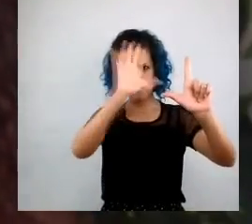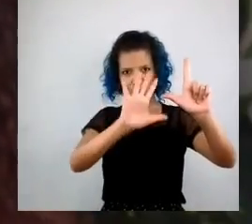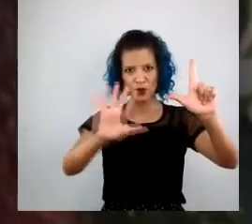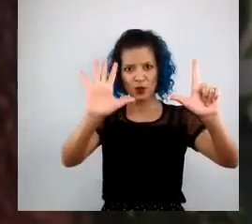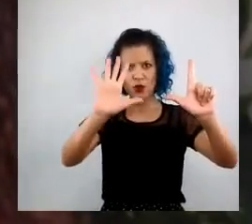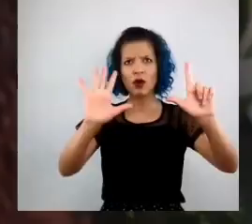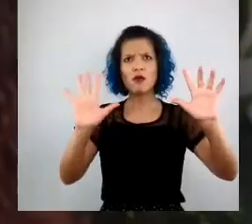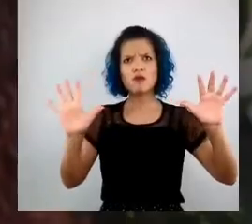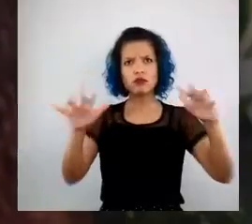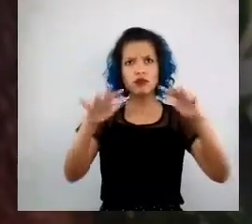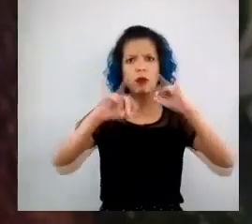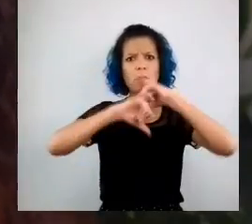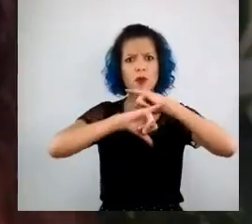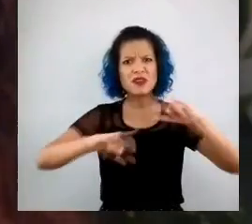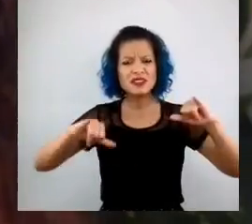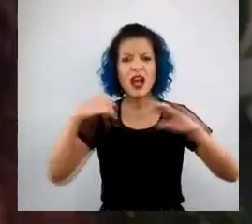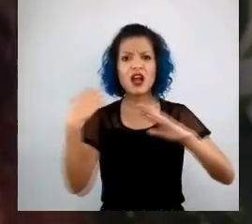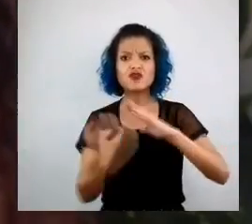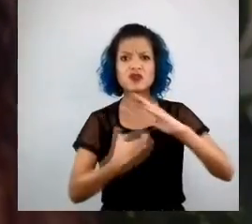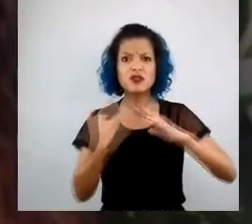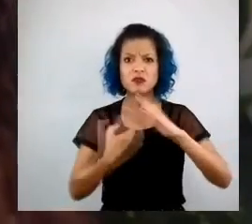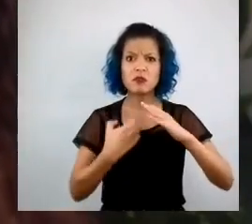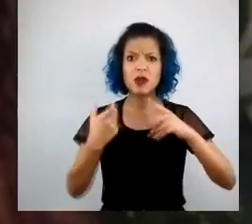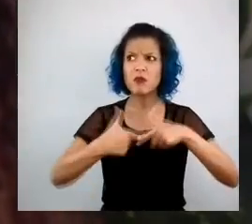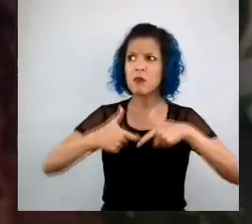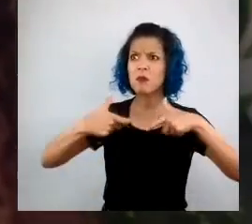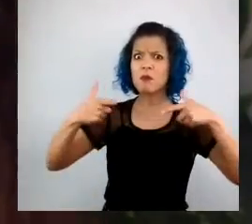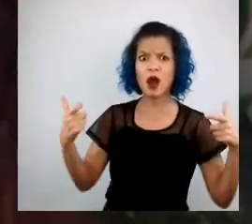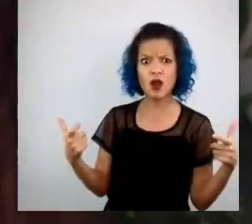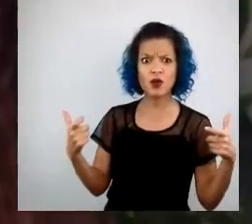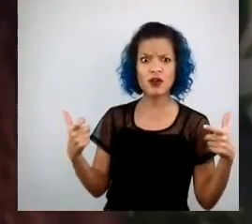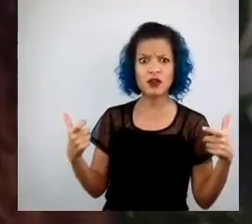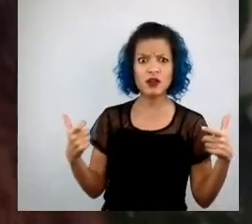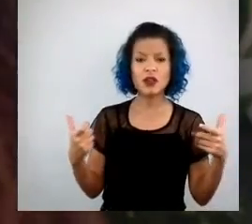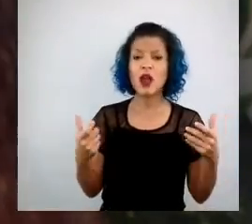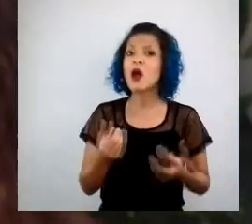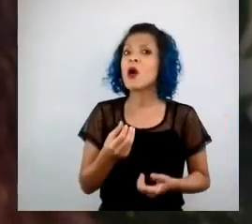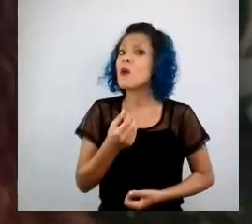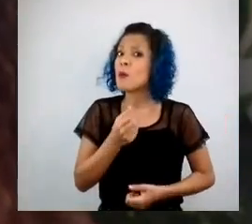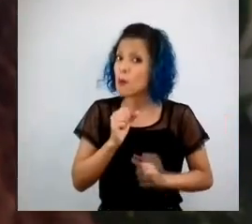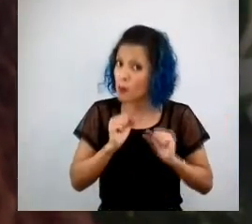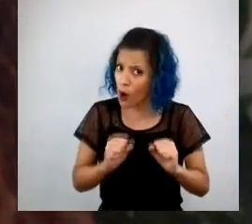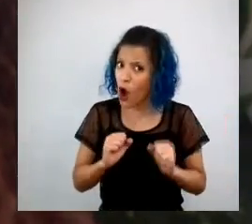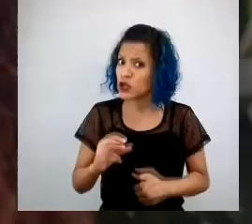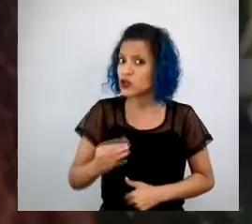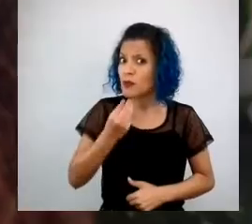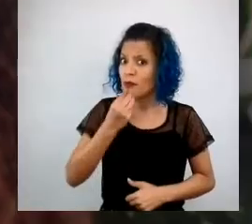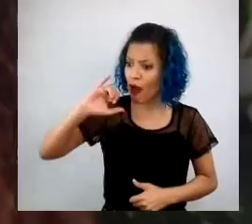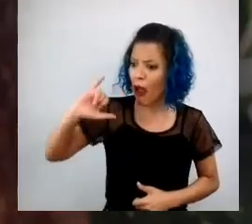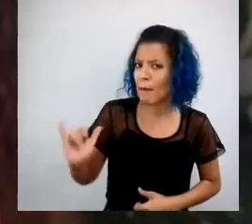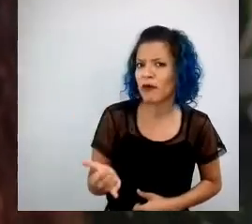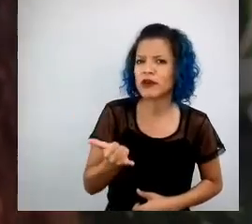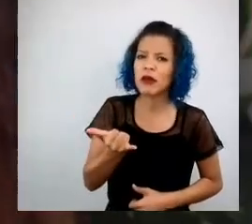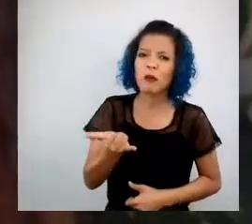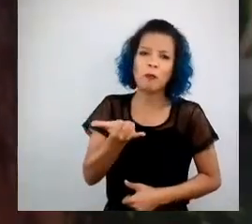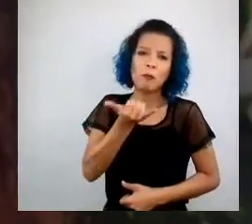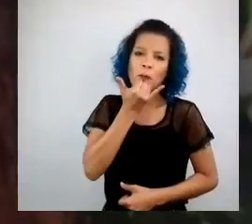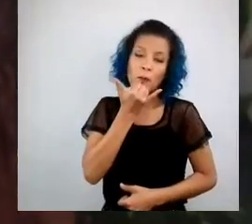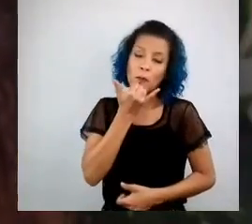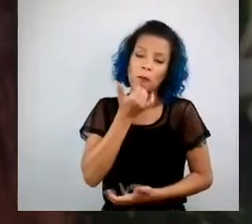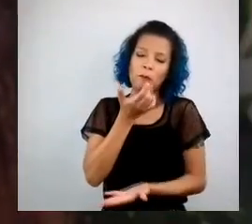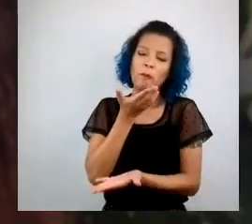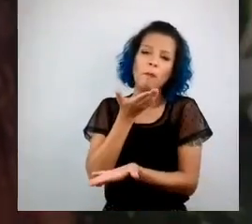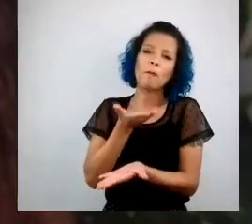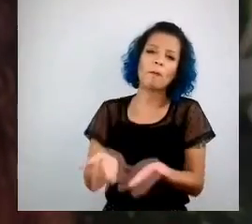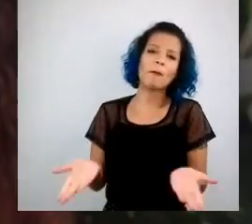de grandes empresas que estão deixando de aproveitar grandes oportunidades. Essas grandes empresas estão